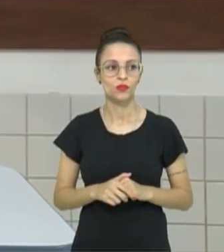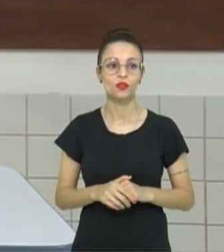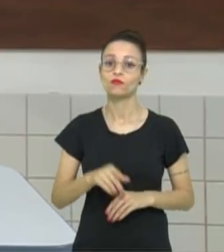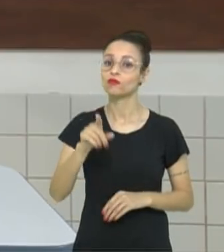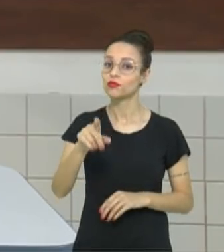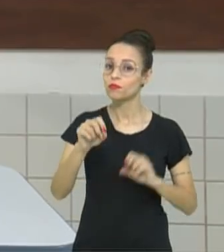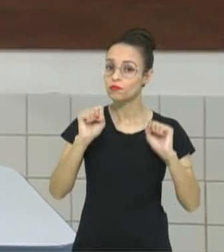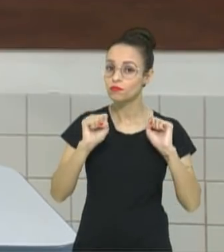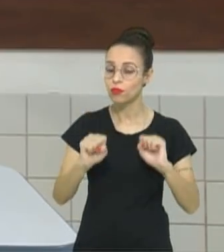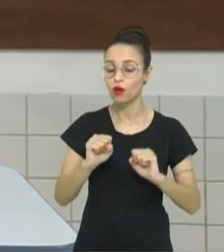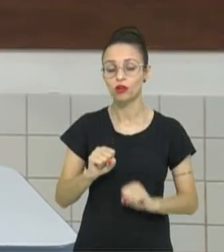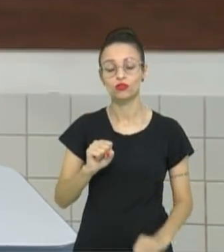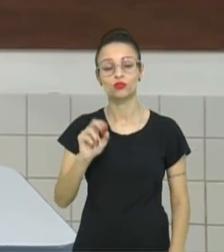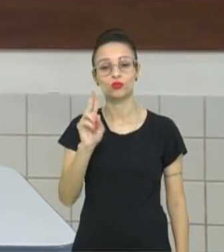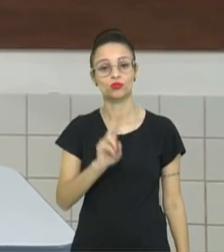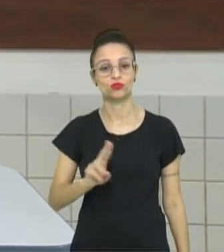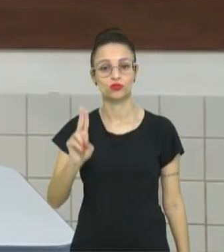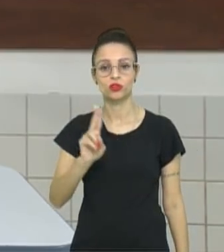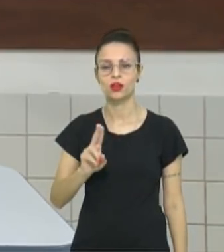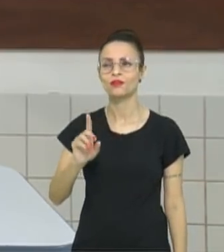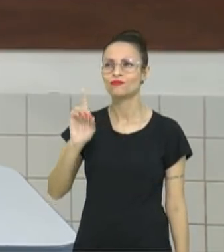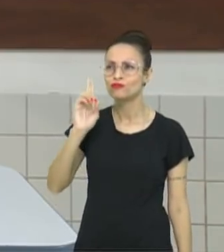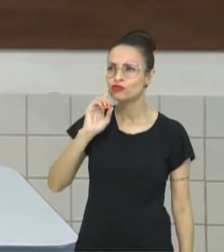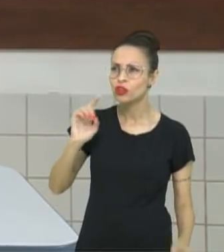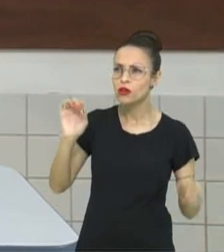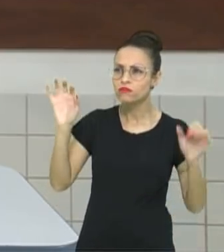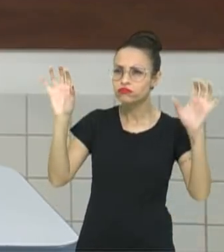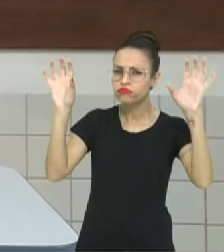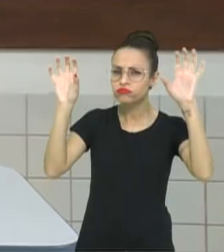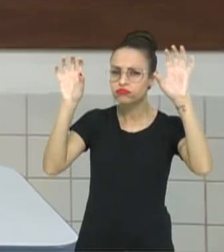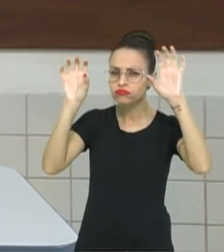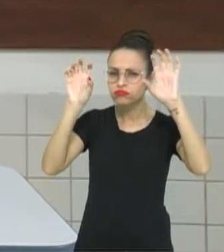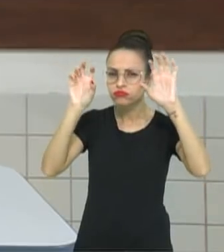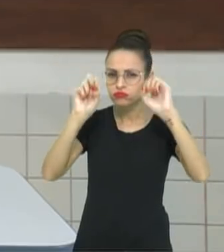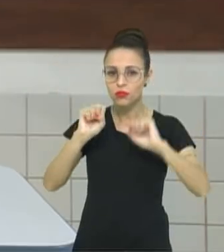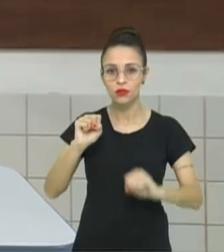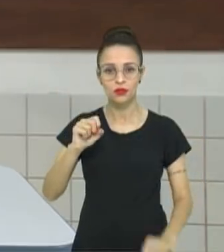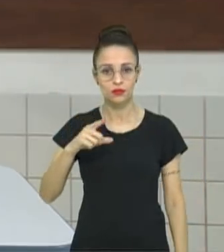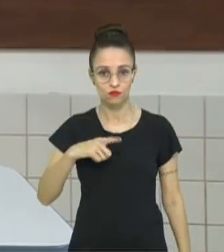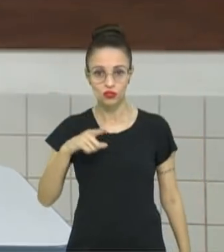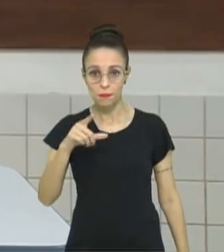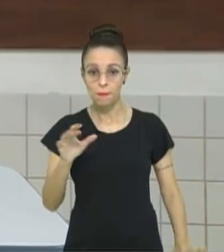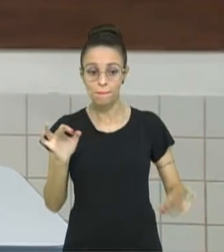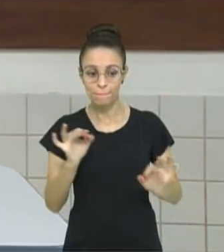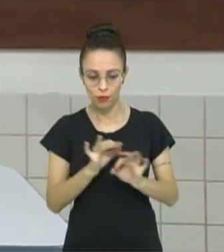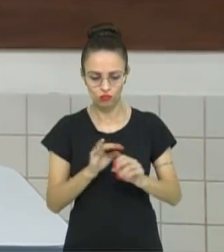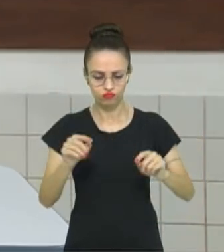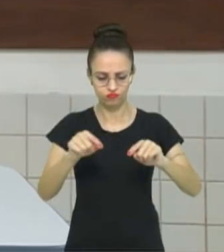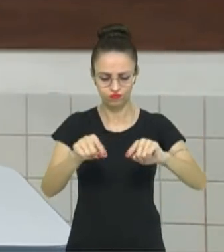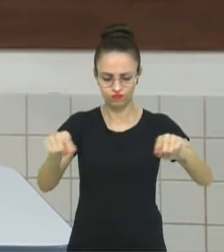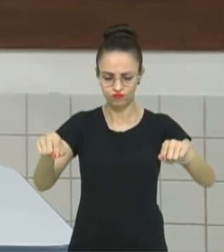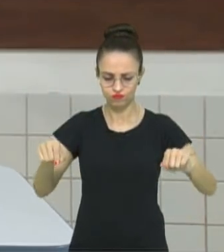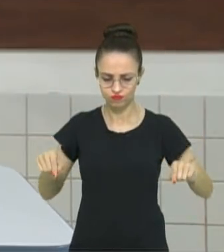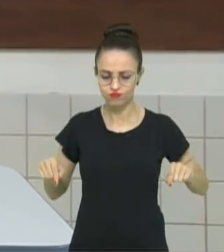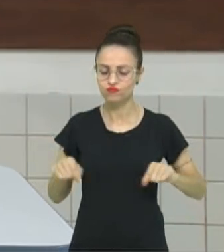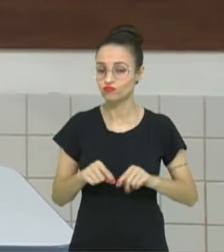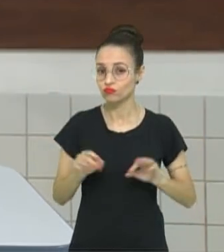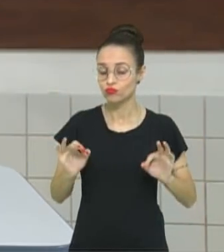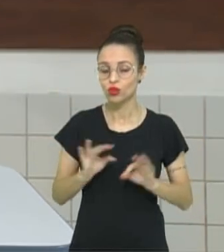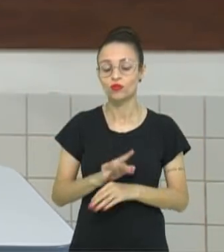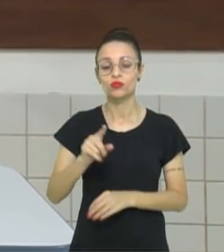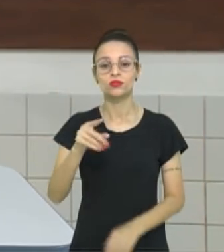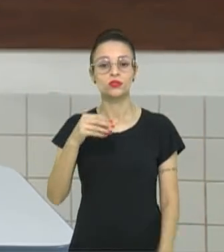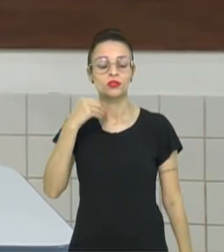Você pode, né, num dia de repente nublado, e você já está com a sua maquete pronta, você fazer essa